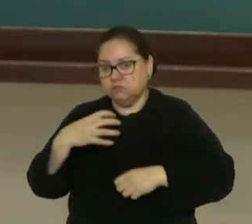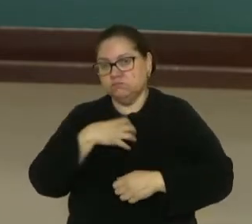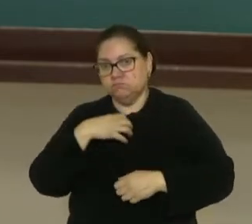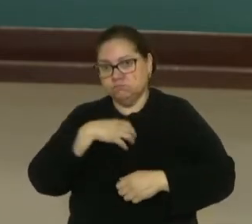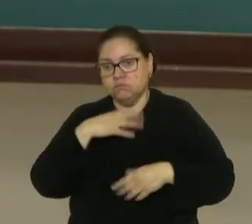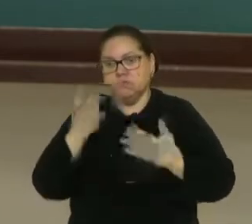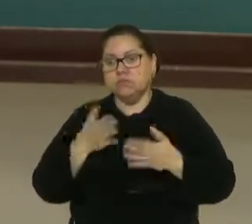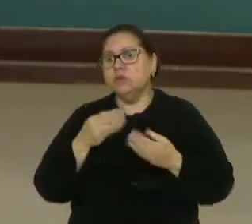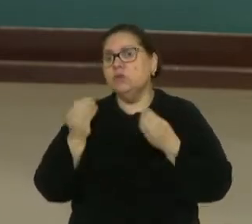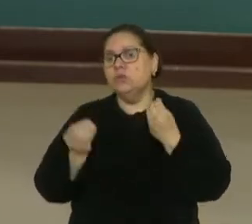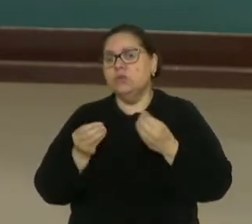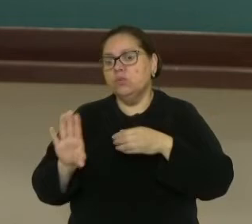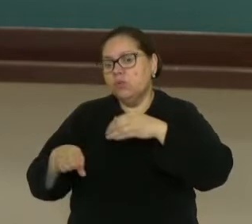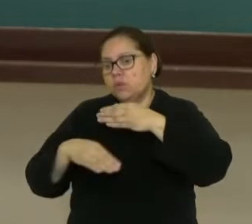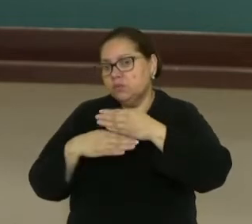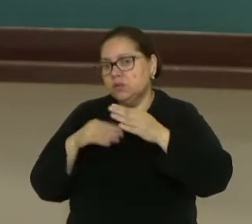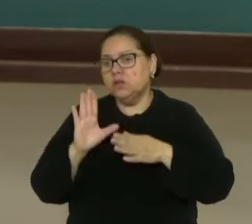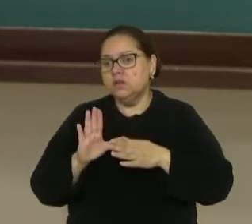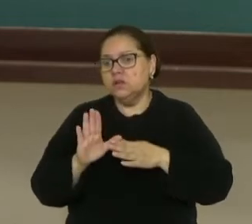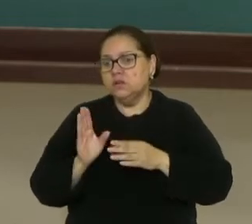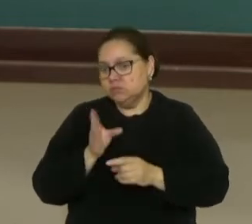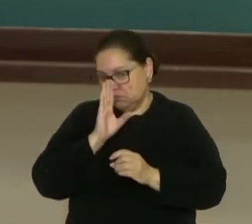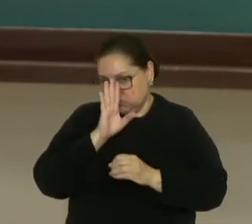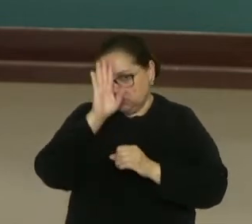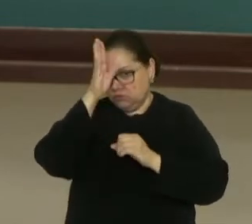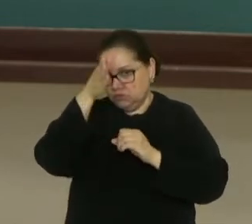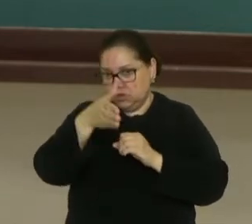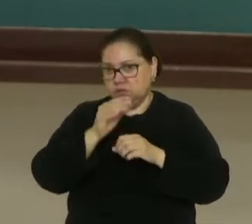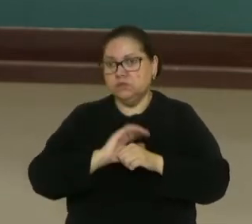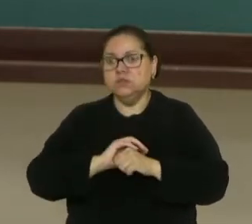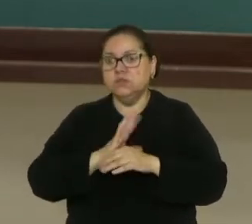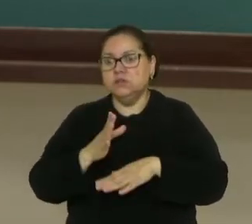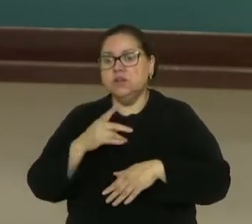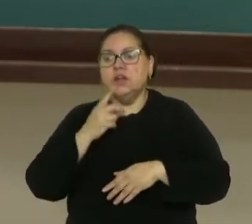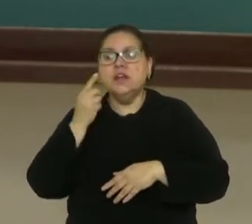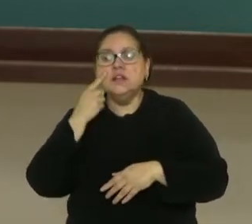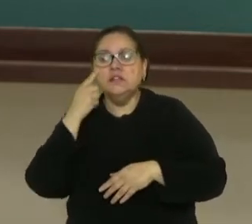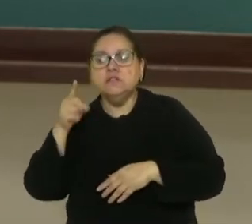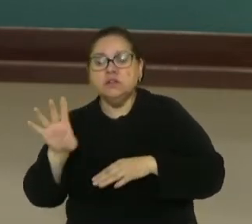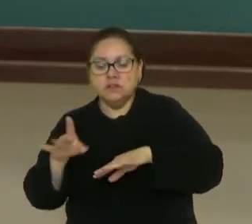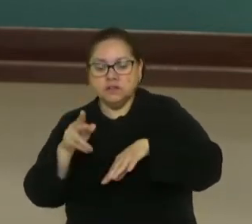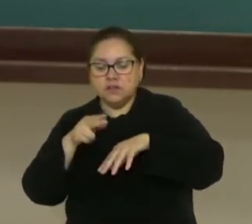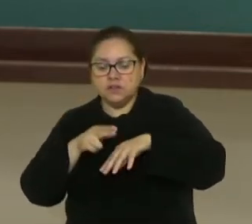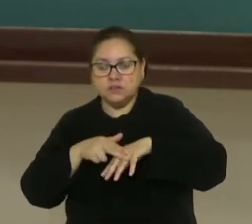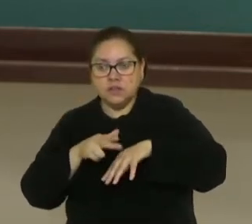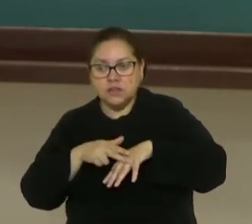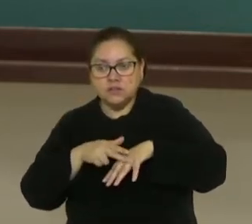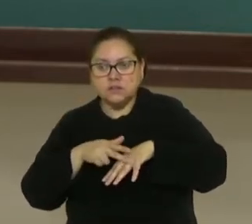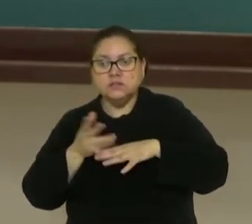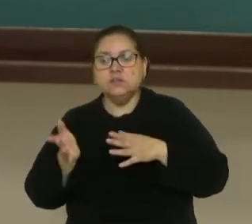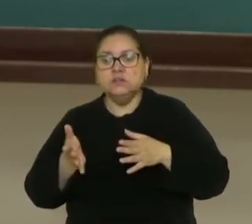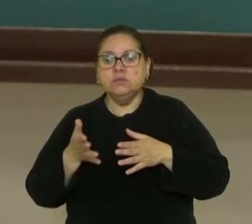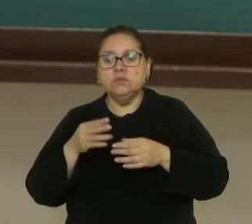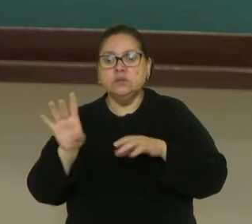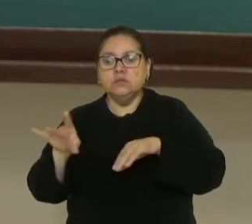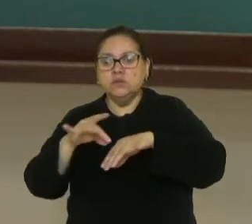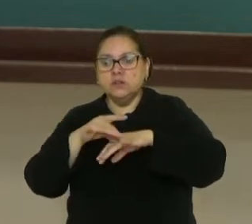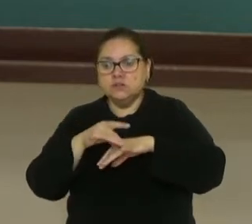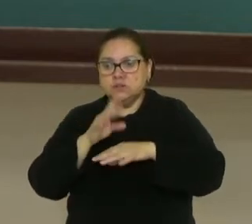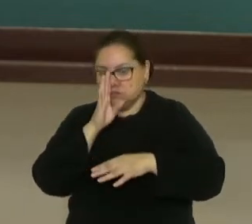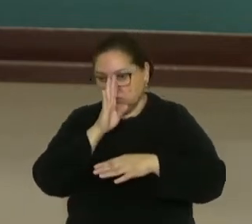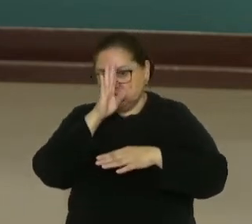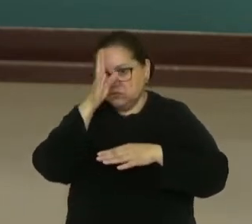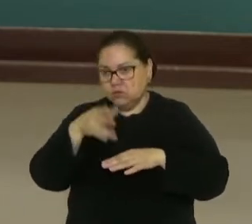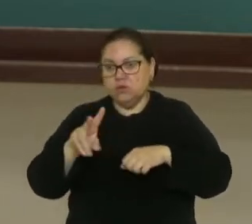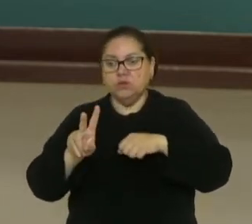sentido, e o complemento é o objeto direto. Nesse caso, eles viram as alianças é o objeto direto